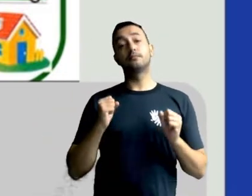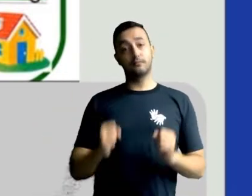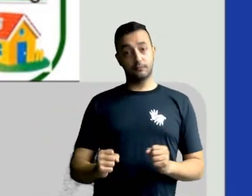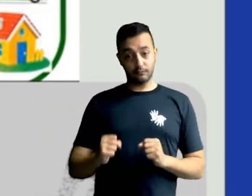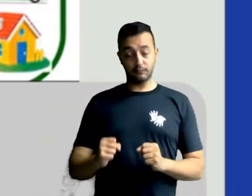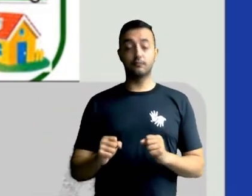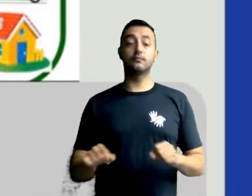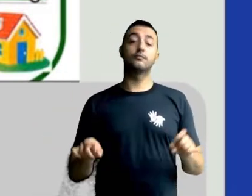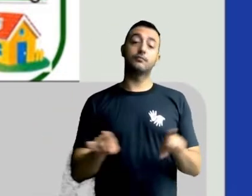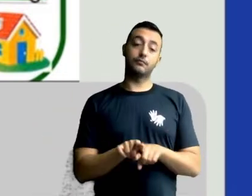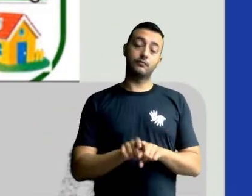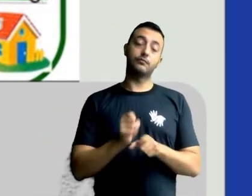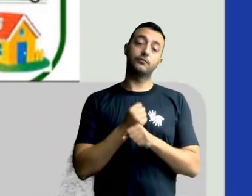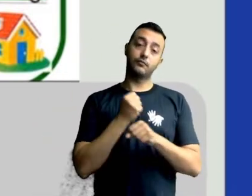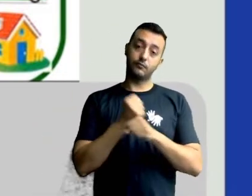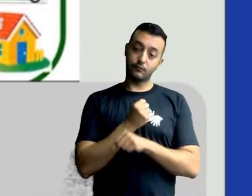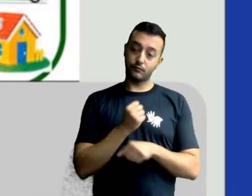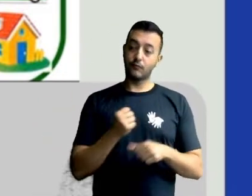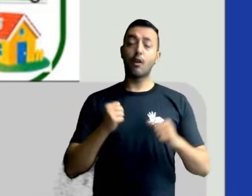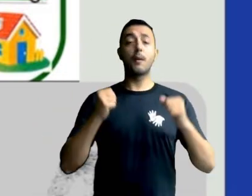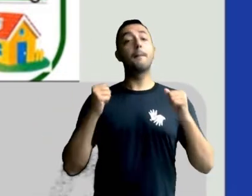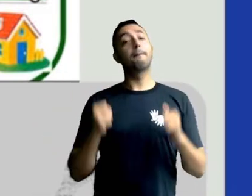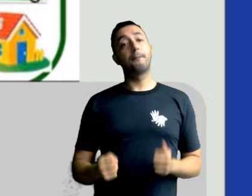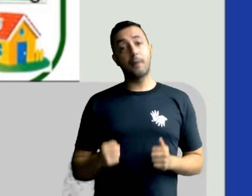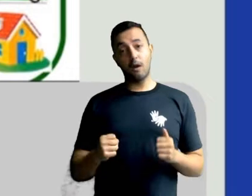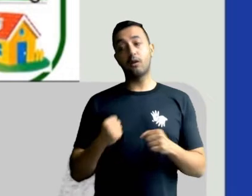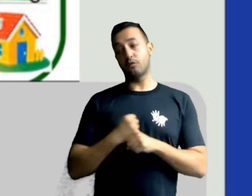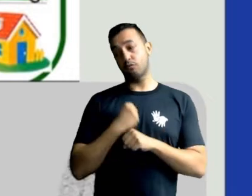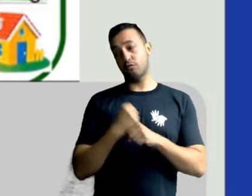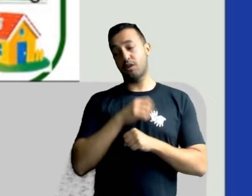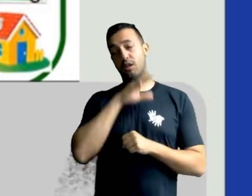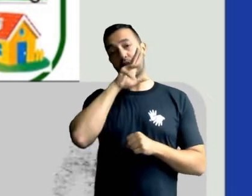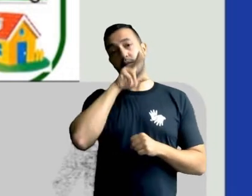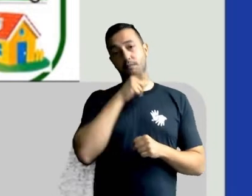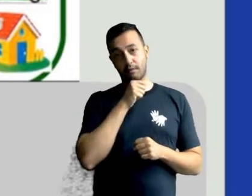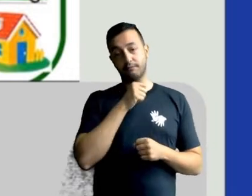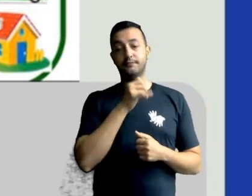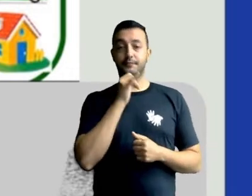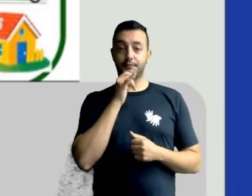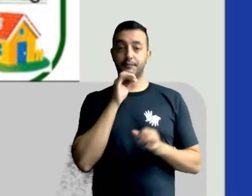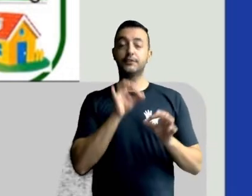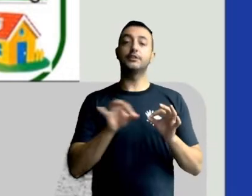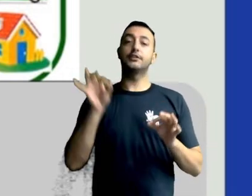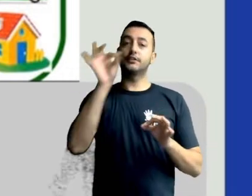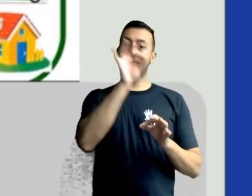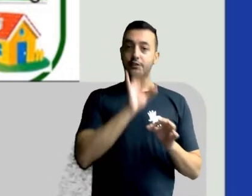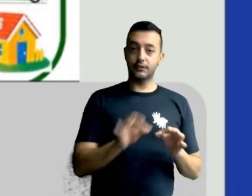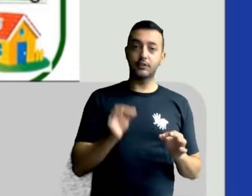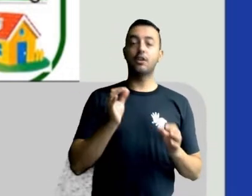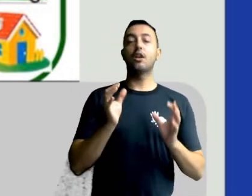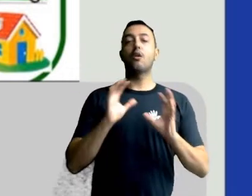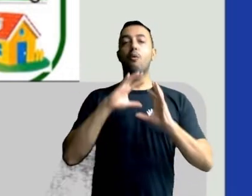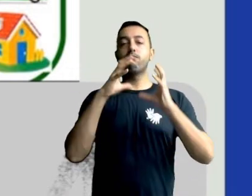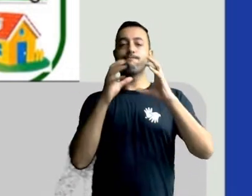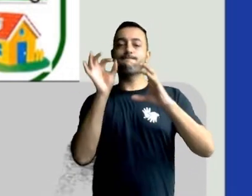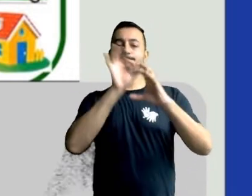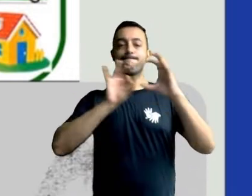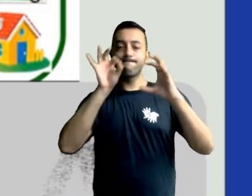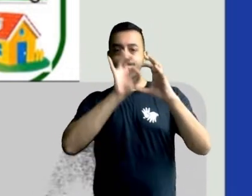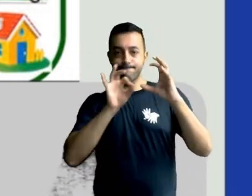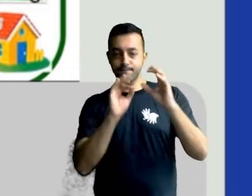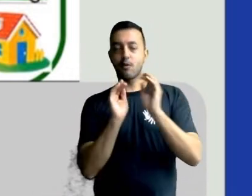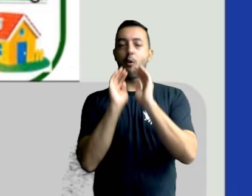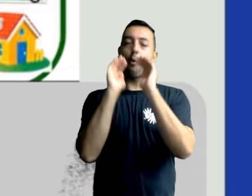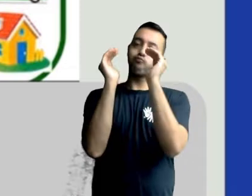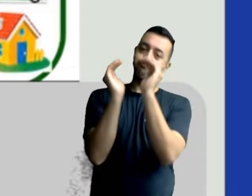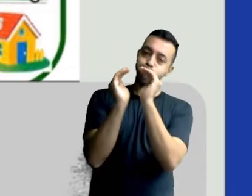E podem ser elementos construídos. Podem ser construídos por animais, como a teia de aranha, a colmeia, o